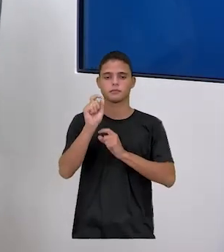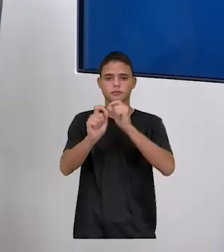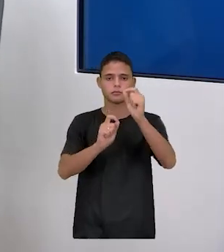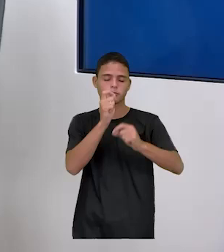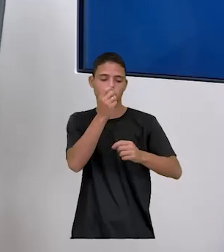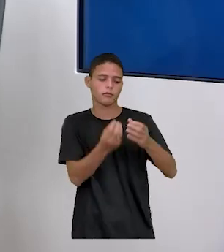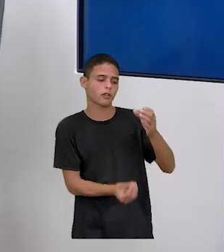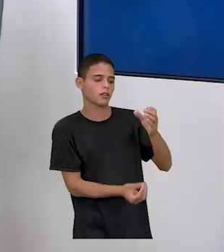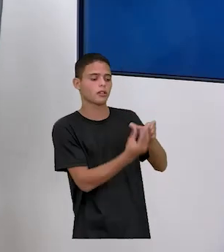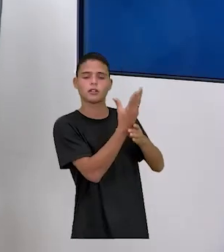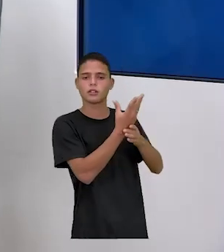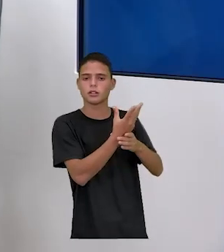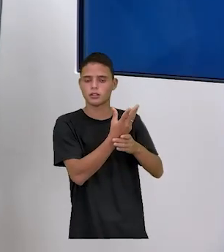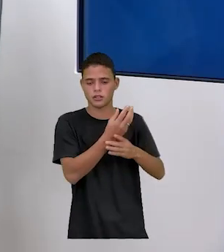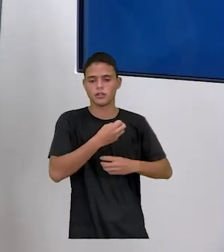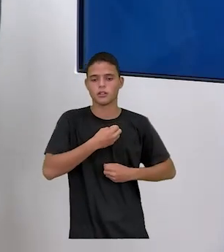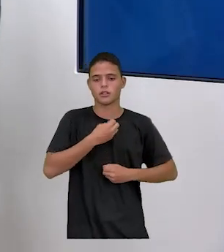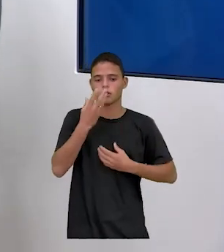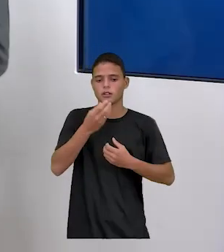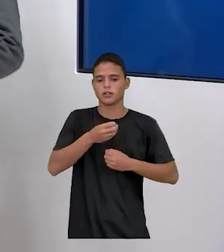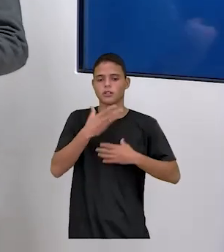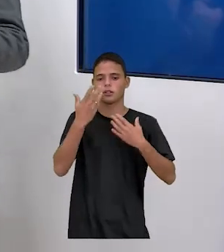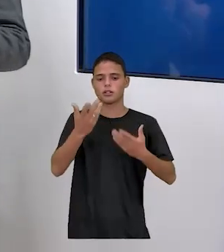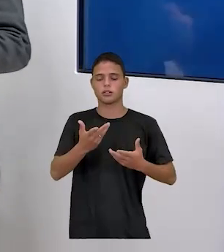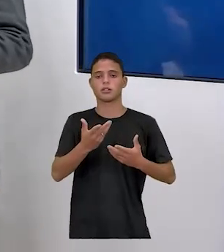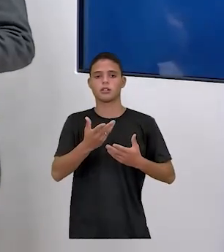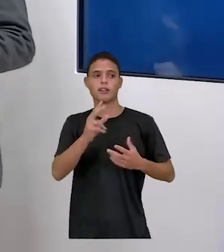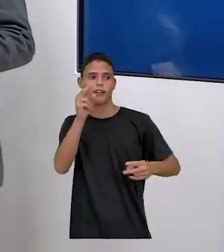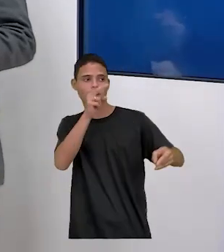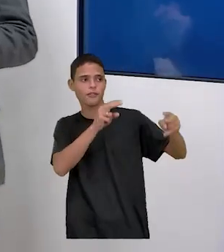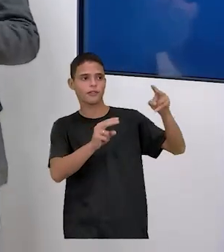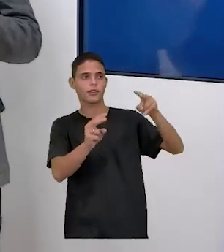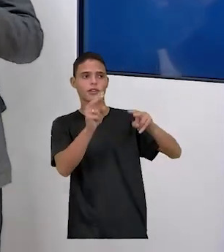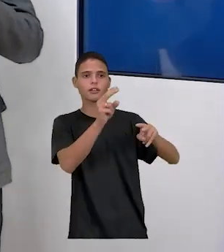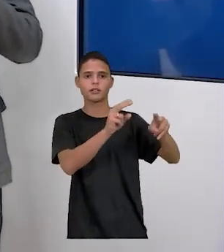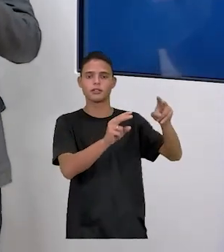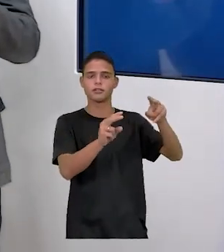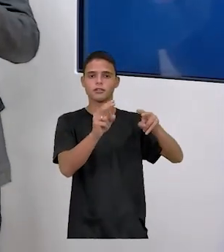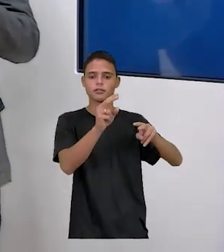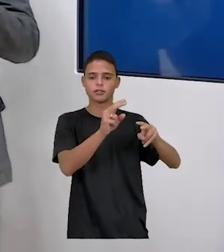origem do poema. O poema ele é o ponto de vista